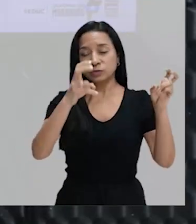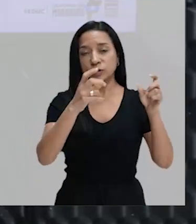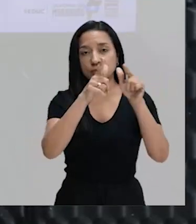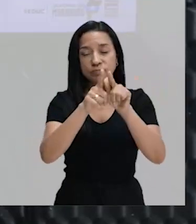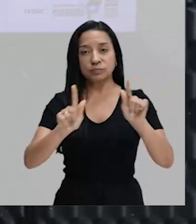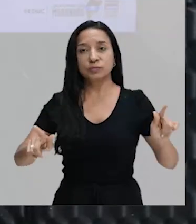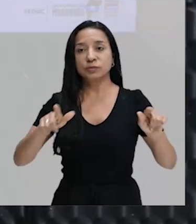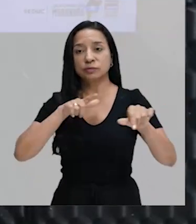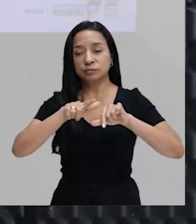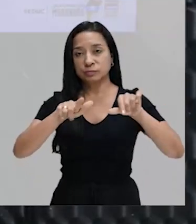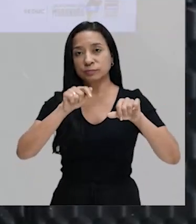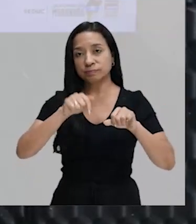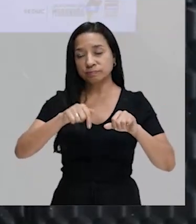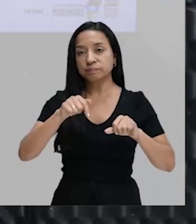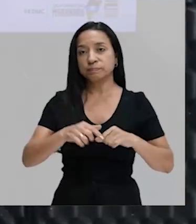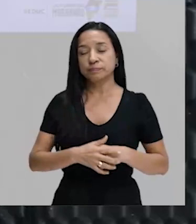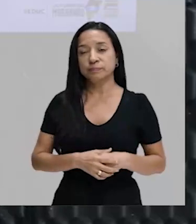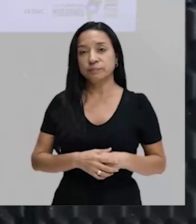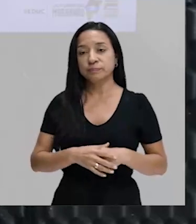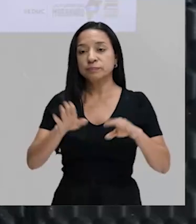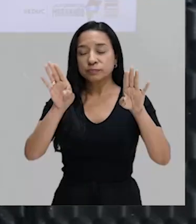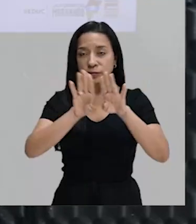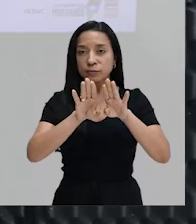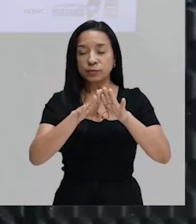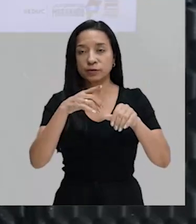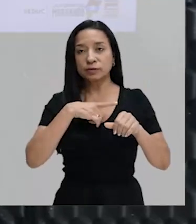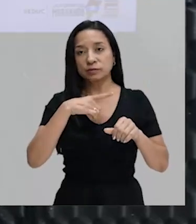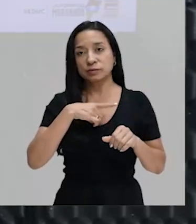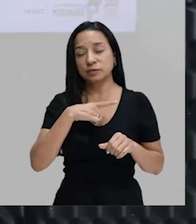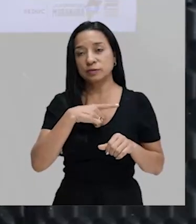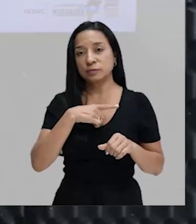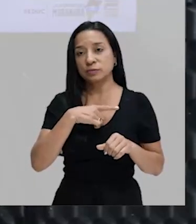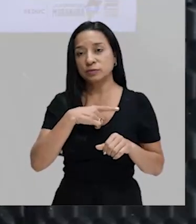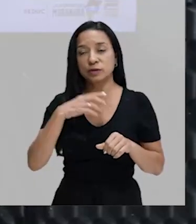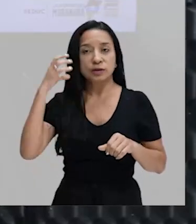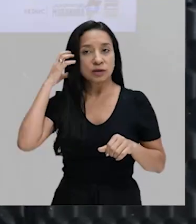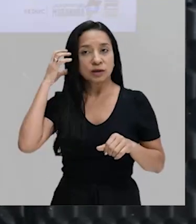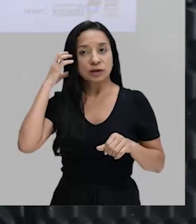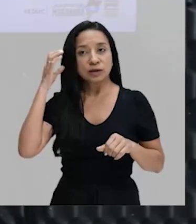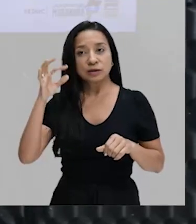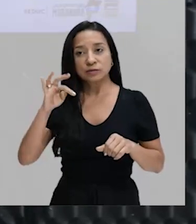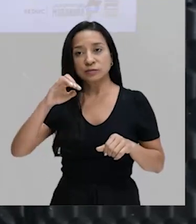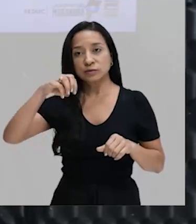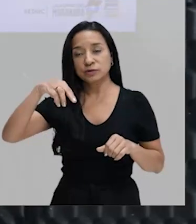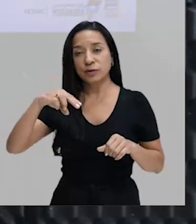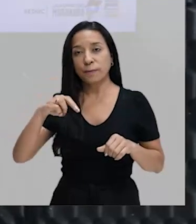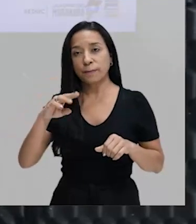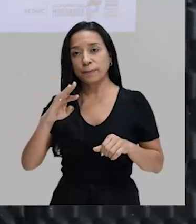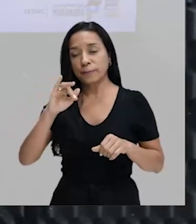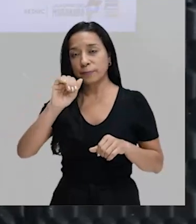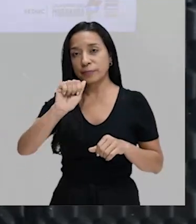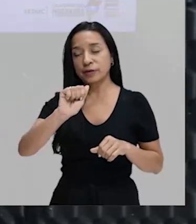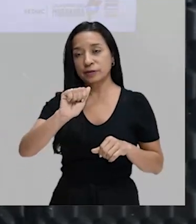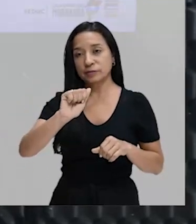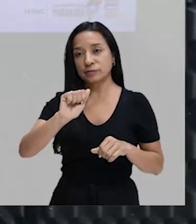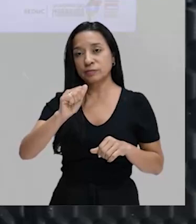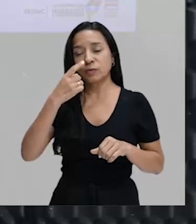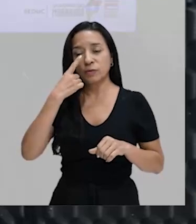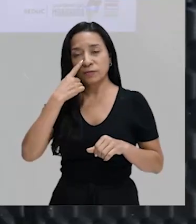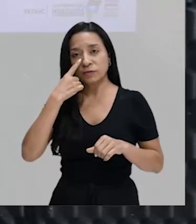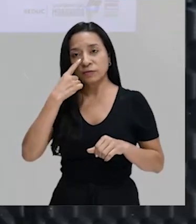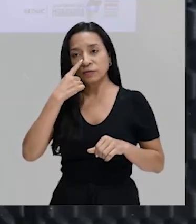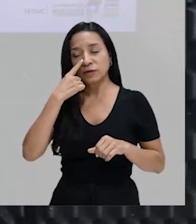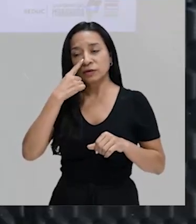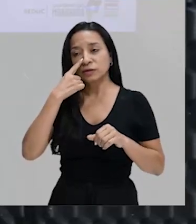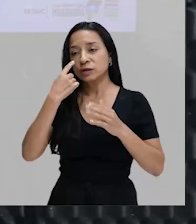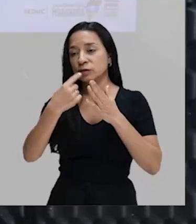que nós trabalhamos aqui para vocês. Também temos lá na Rádio Timbira, 1290 MHz, sintonize o